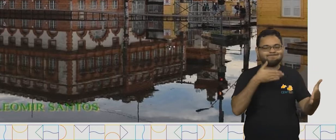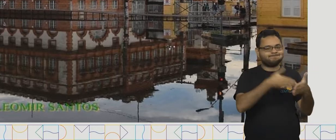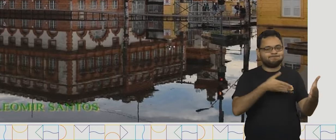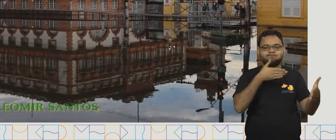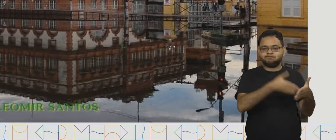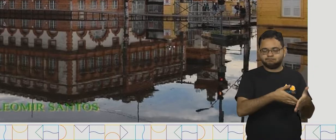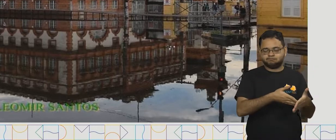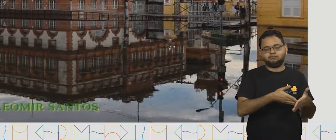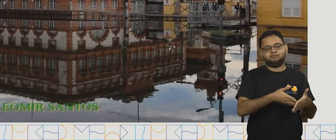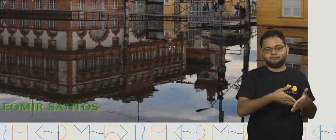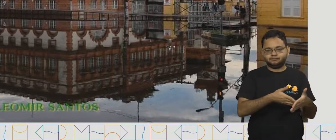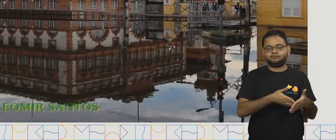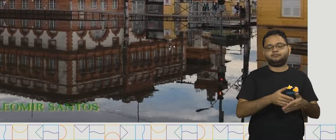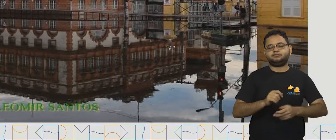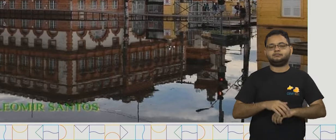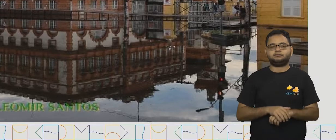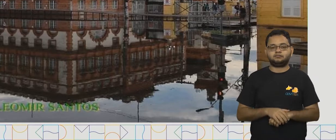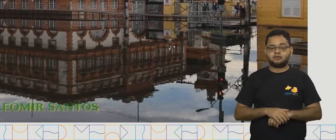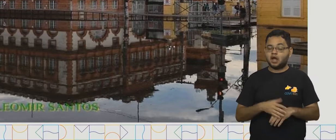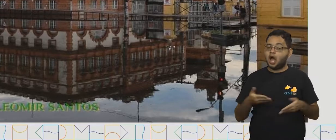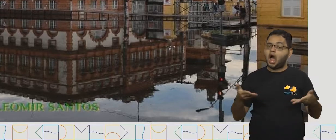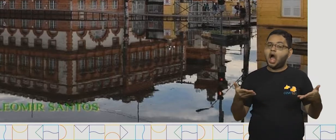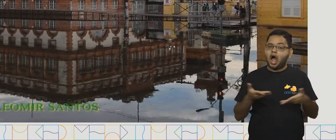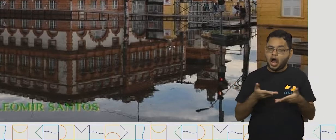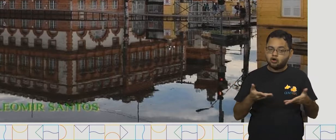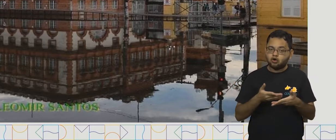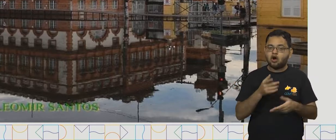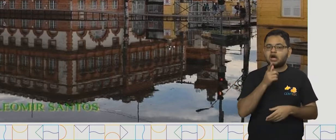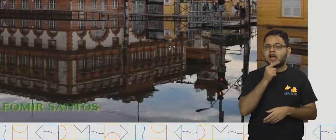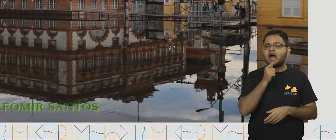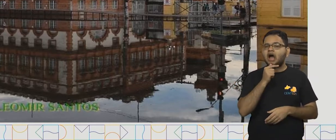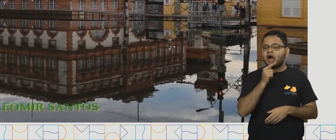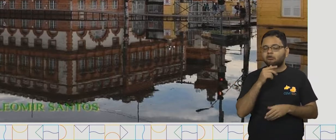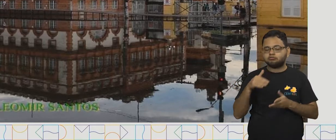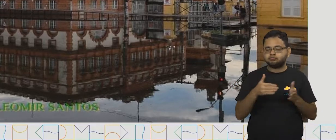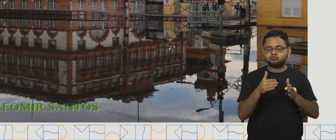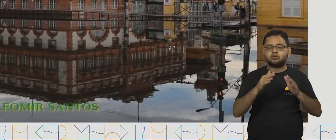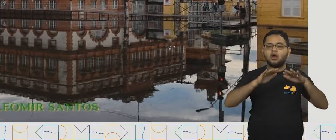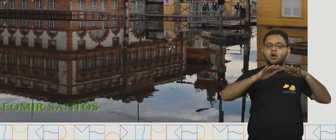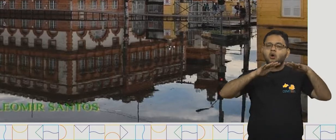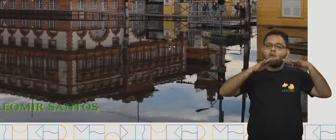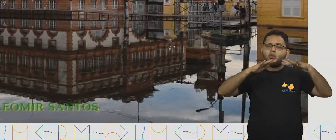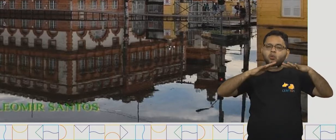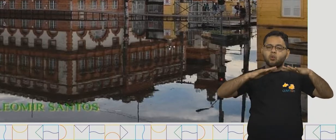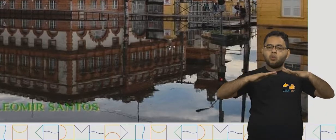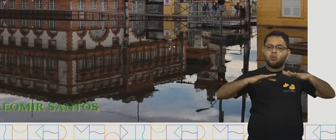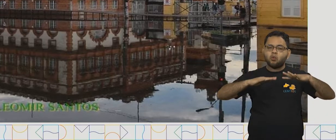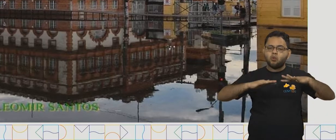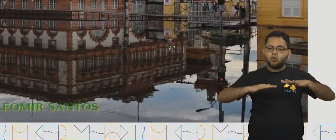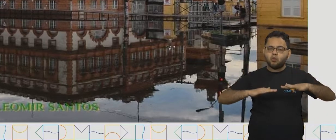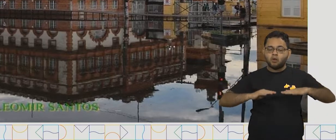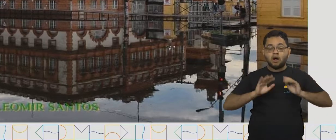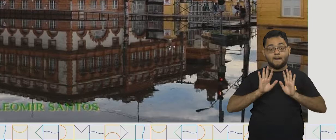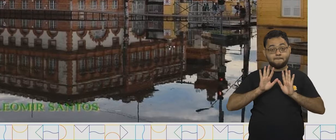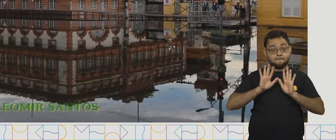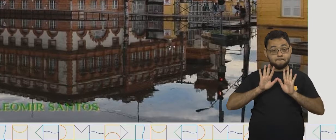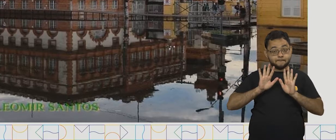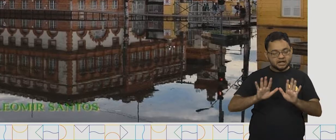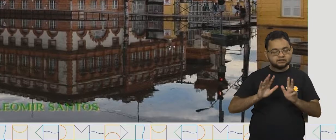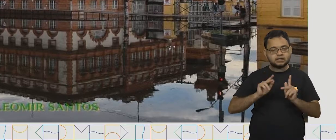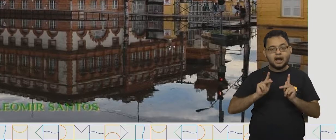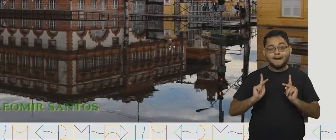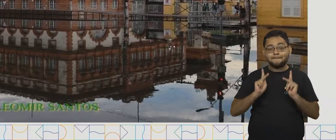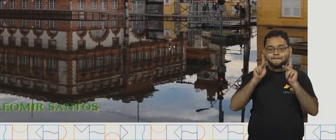acesso. Atualmente, o volume das águas do Rio Negro tem baixado aos poucos, mas as pontes